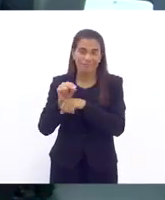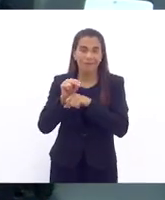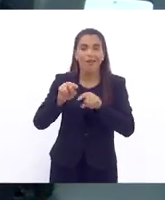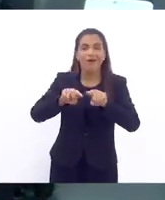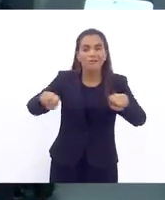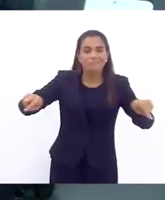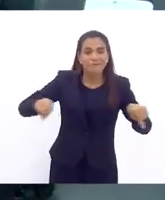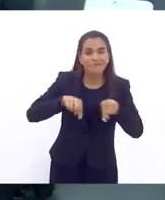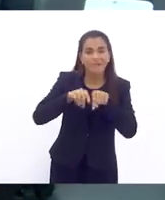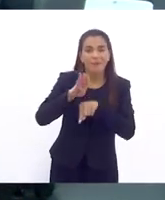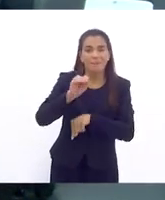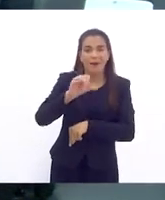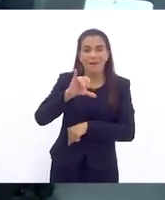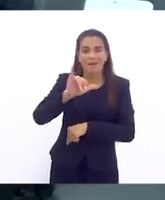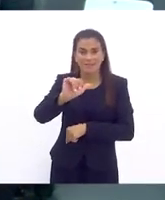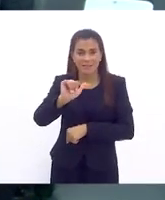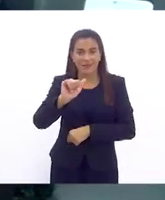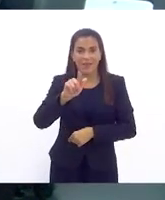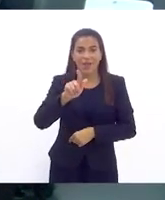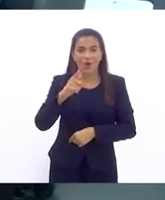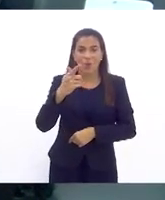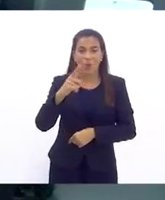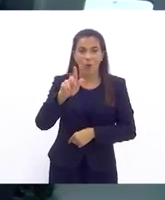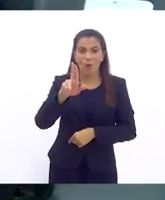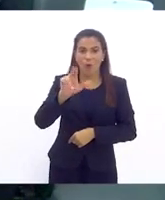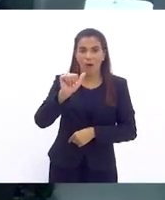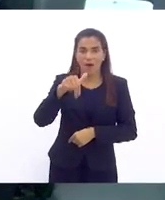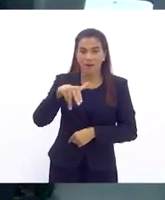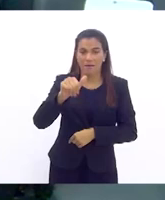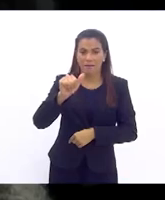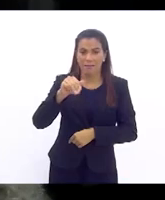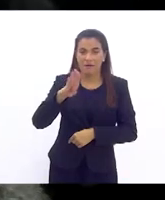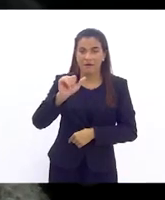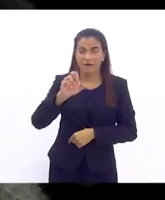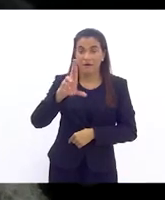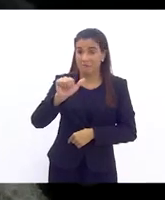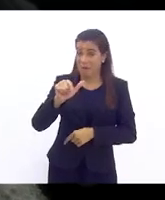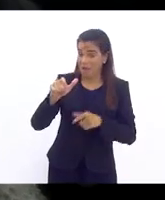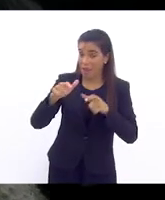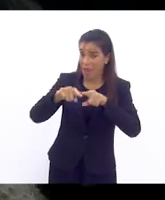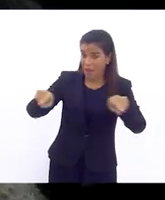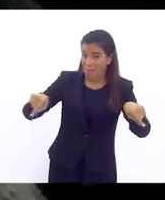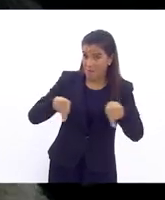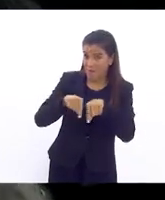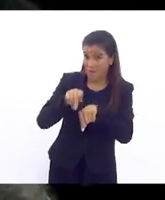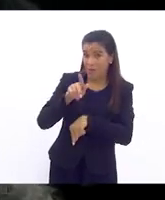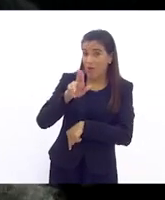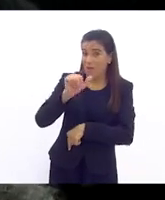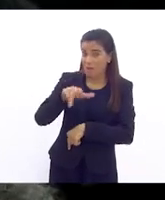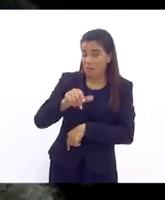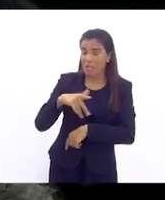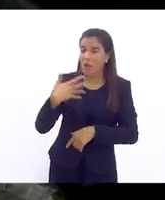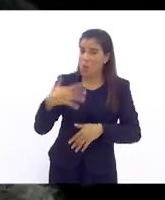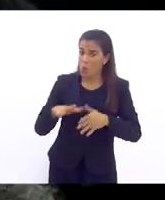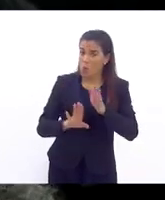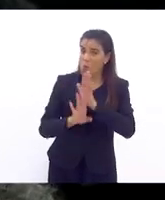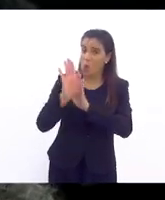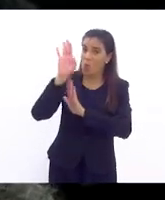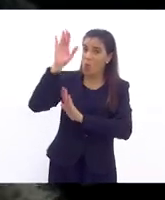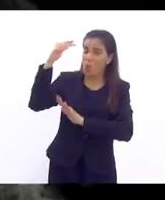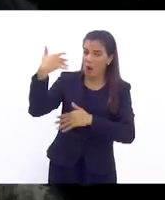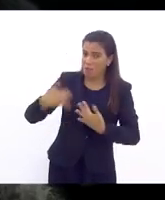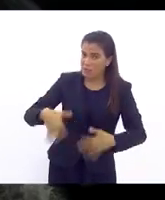os dois juntos melhor Aliás a Baía de Guanabara tá em alta aqui vão ser nos próximos semanas